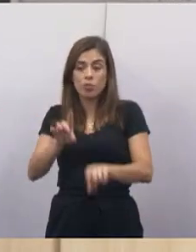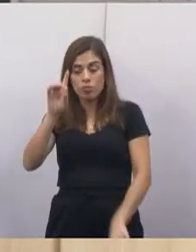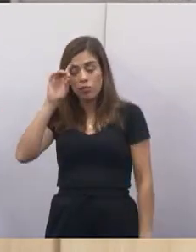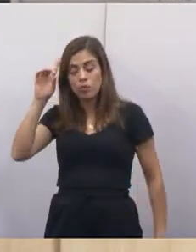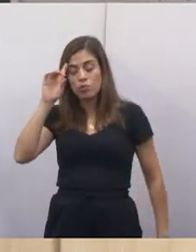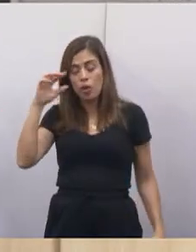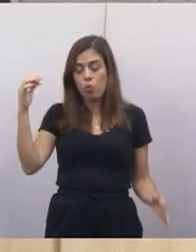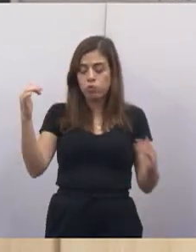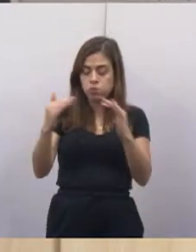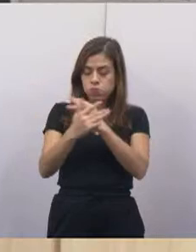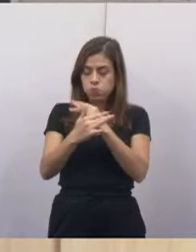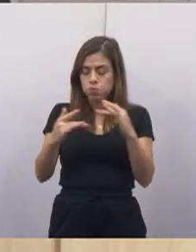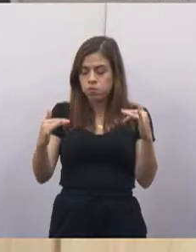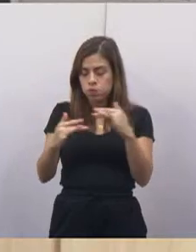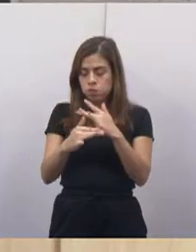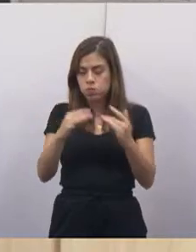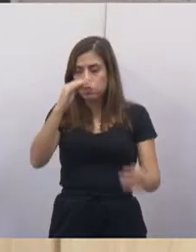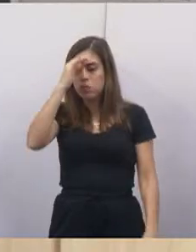diariamente, o que